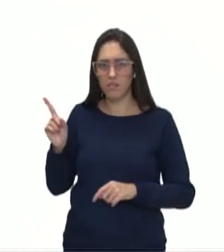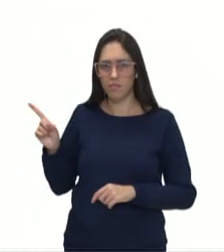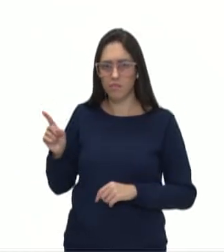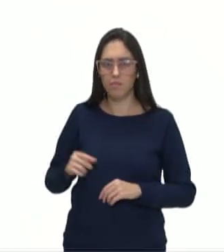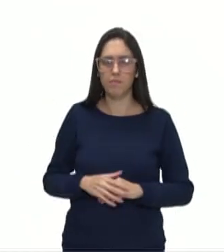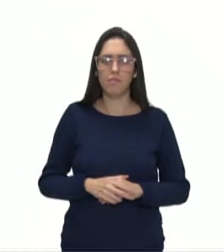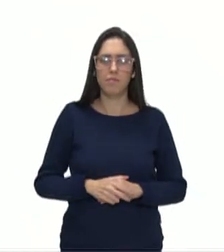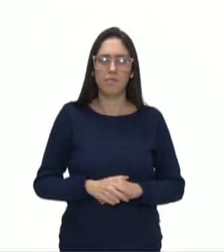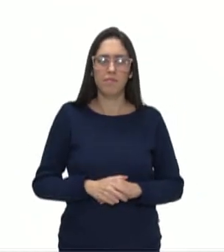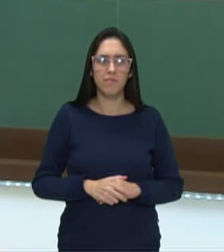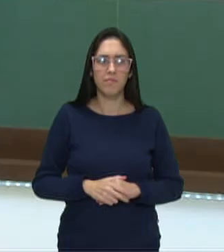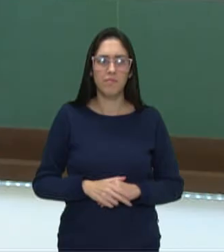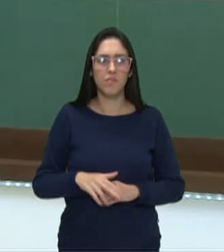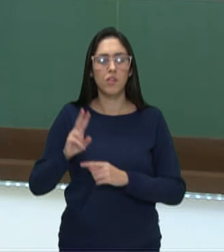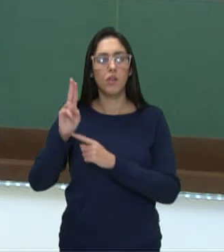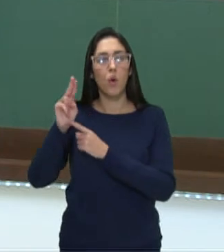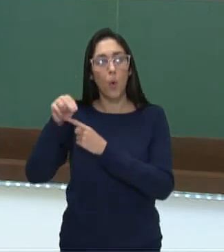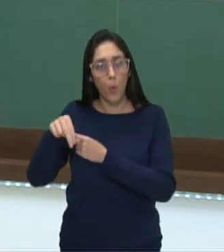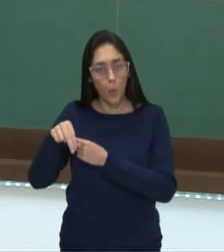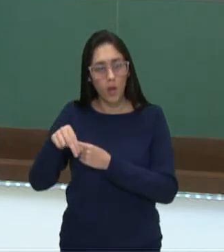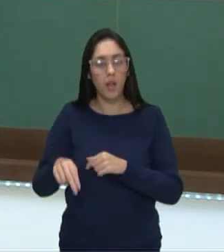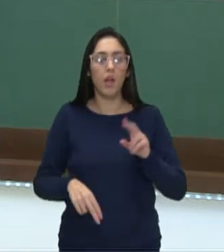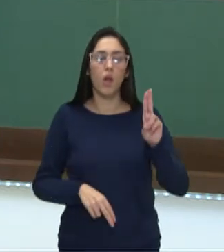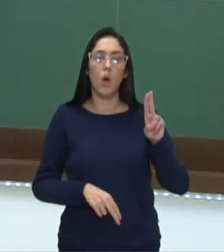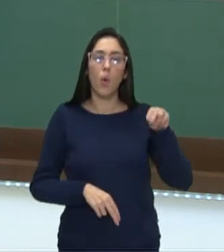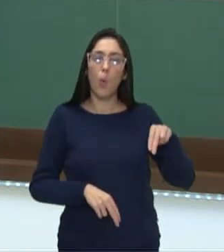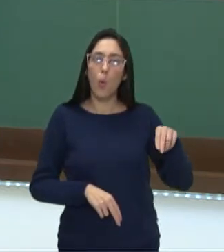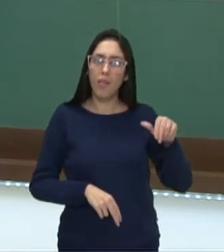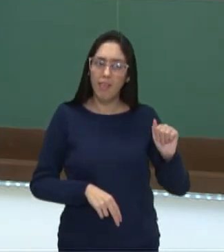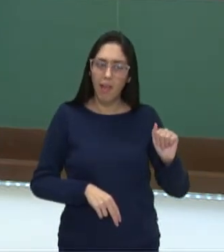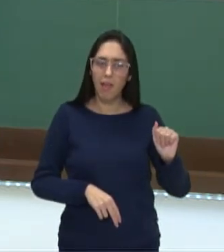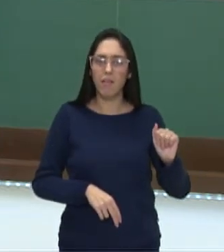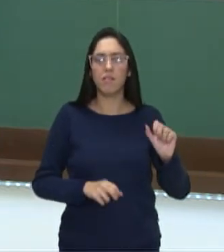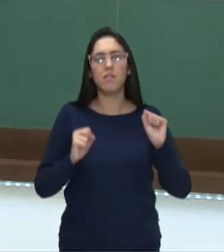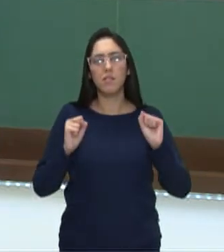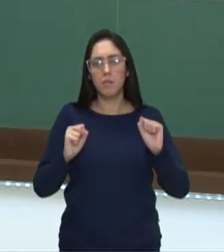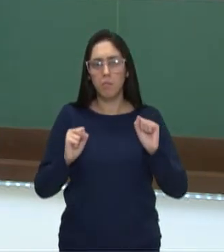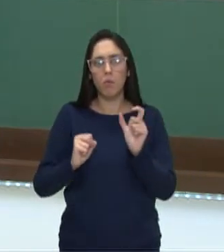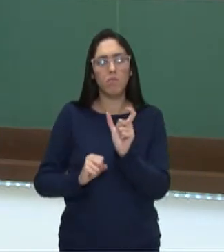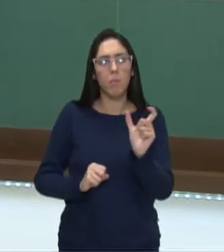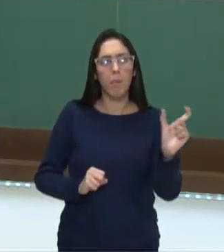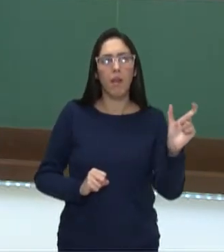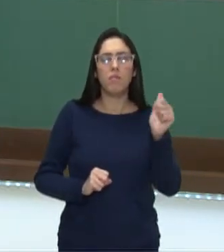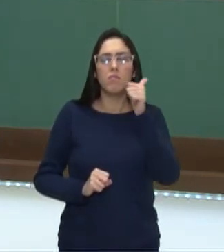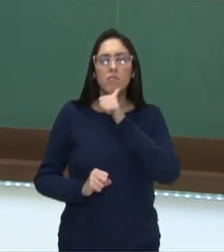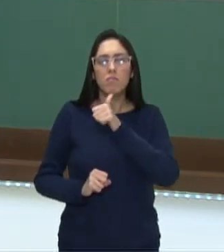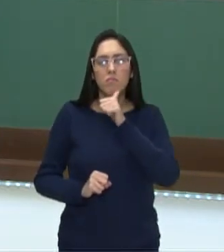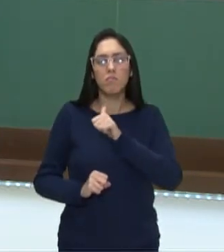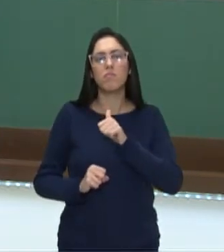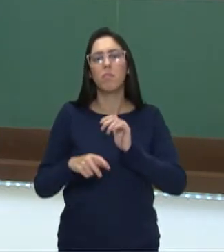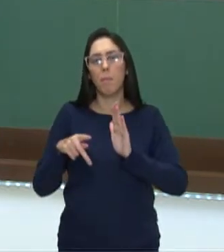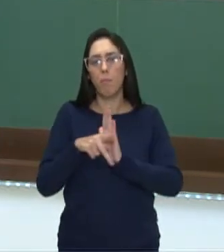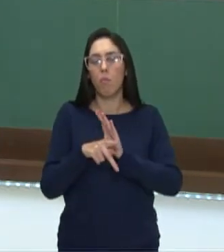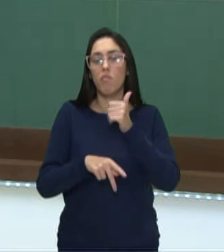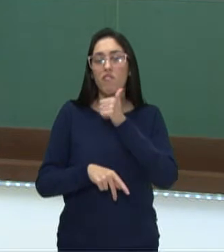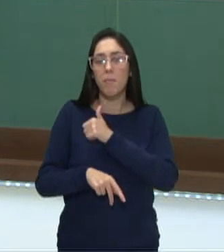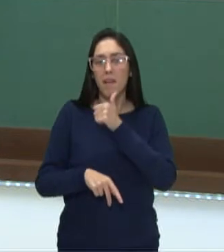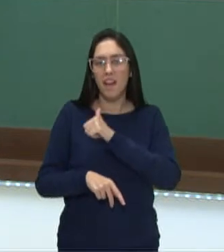en una ciudad, una vivienda, una localidad, una calle,